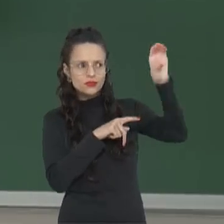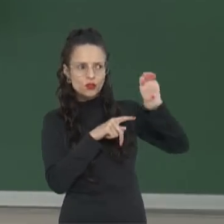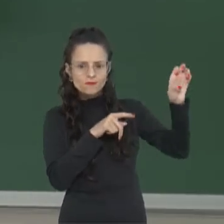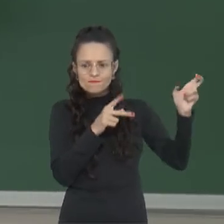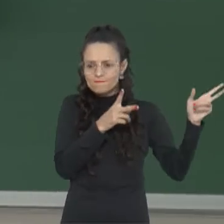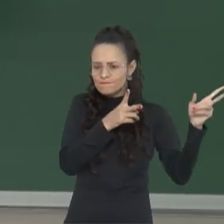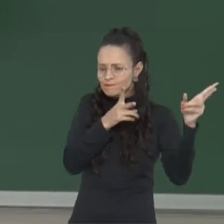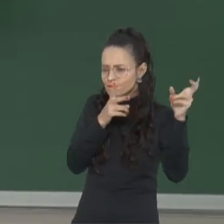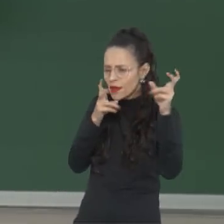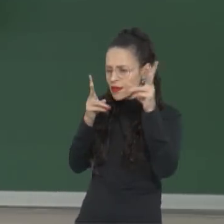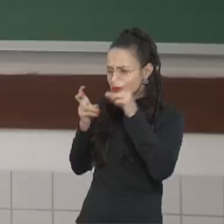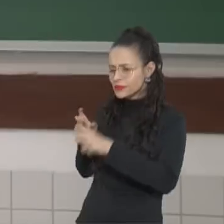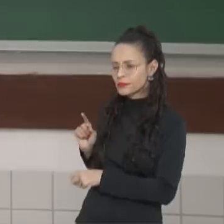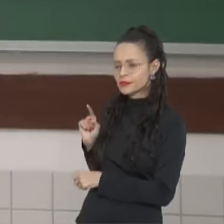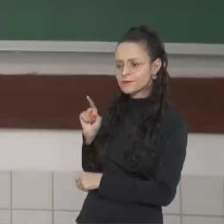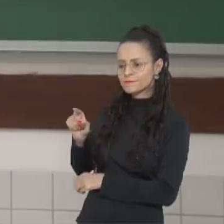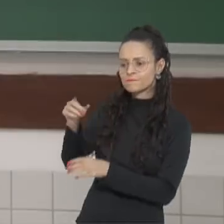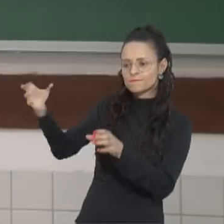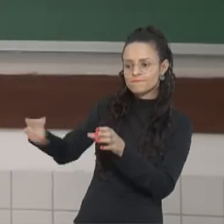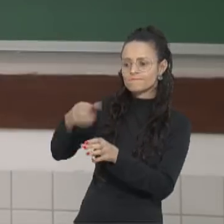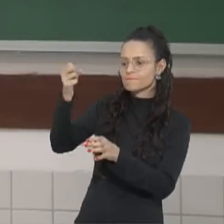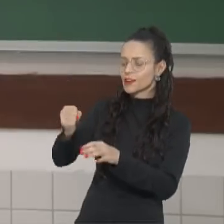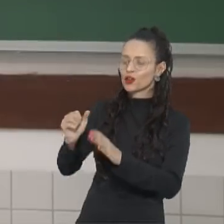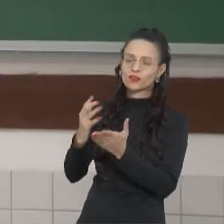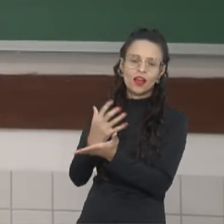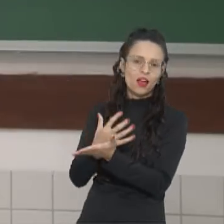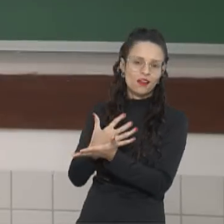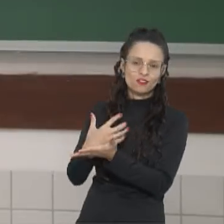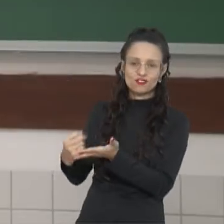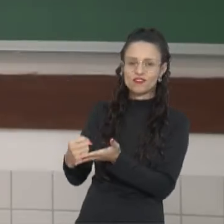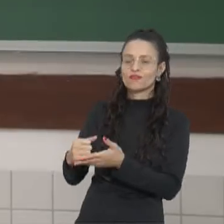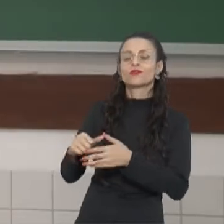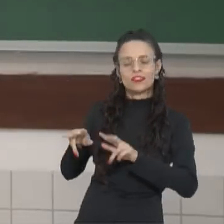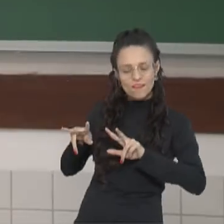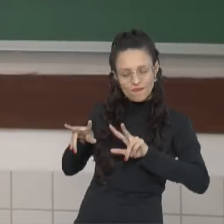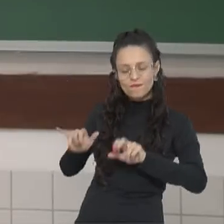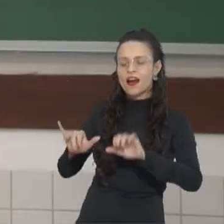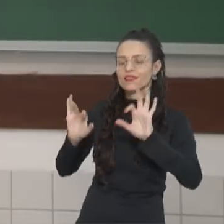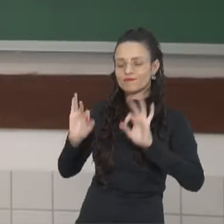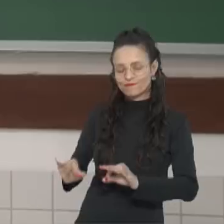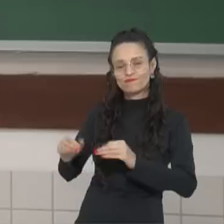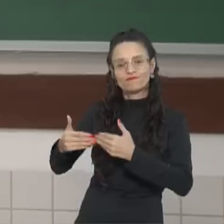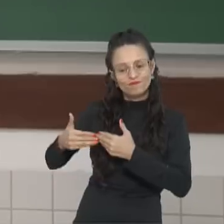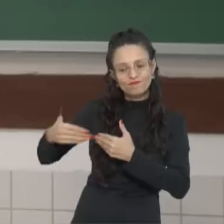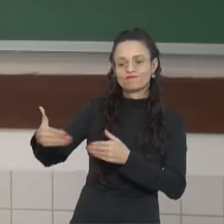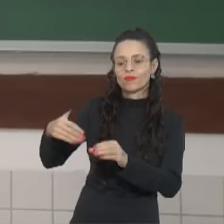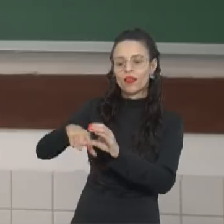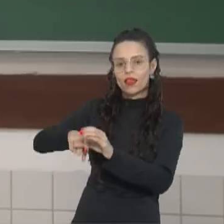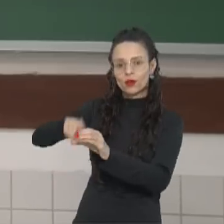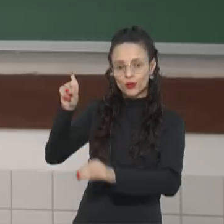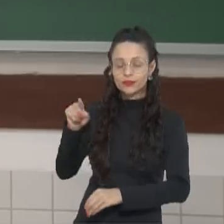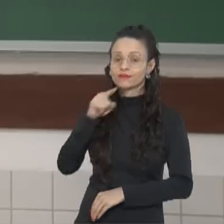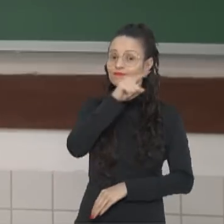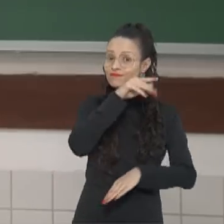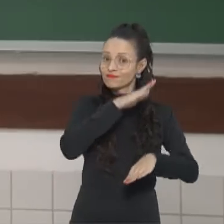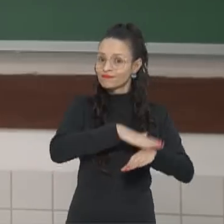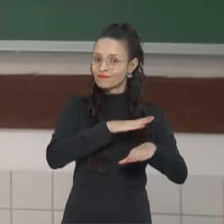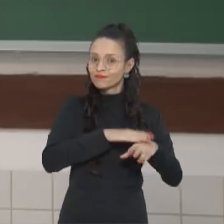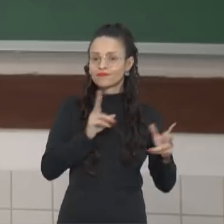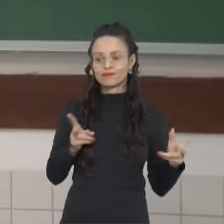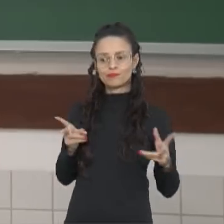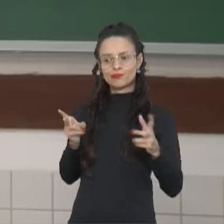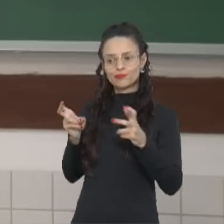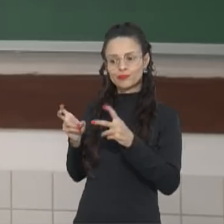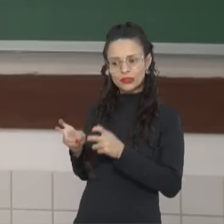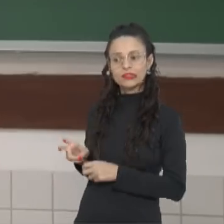a independência das colônias era inevitável. Iria acontecer a independência. E os países europeus perceberam